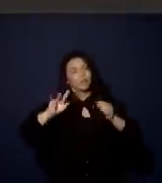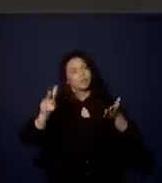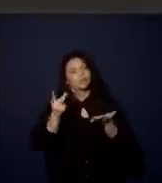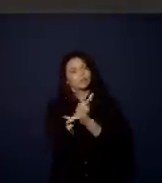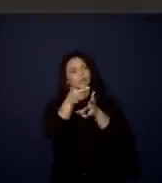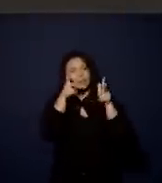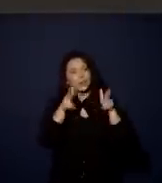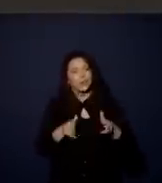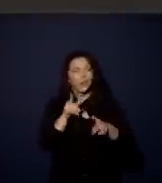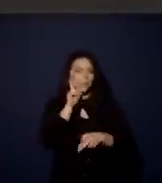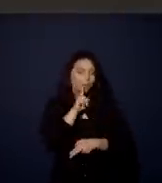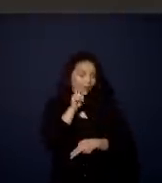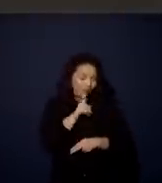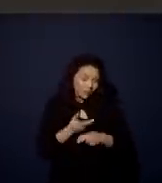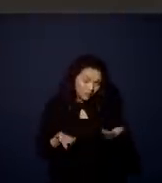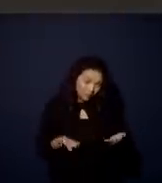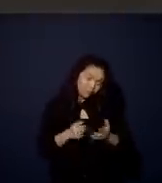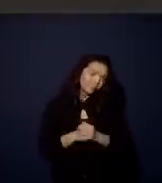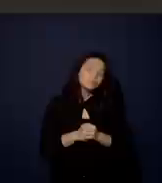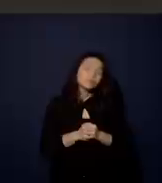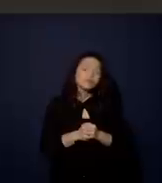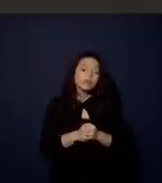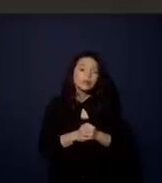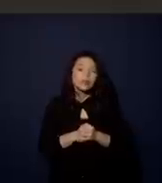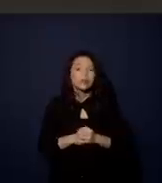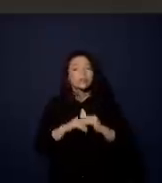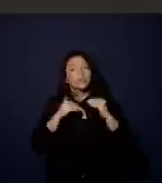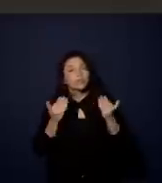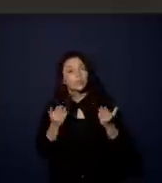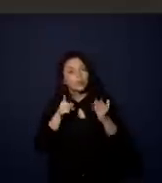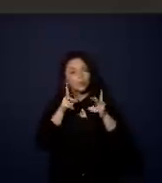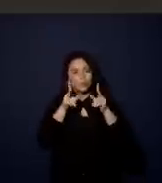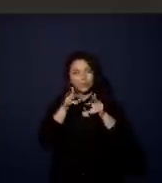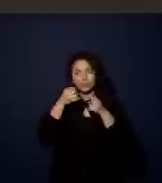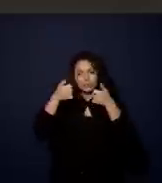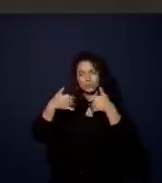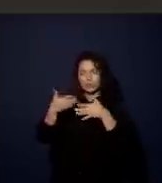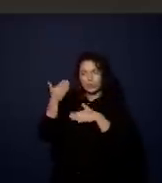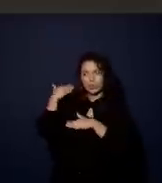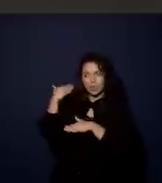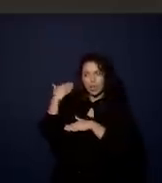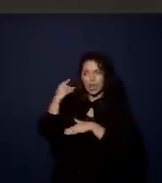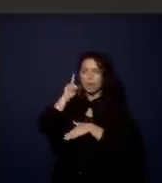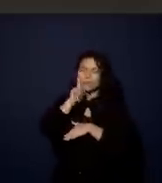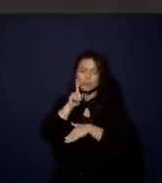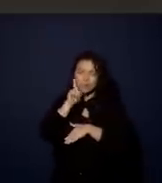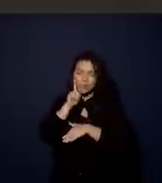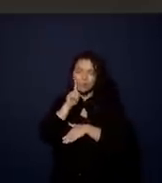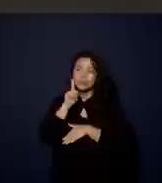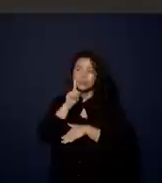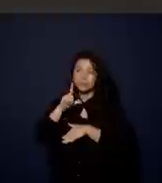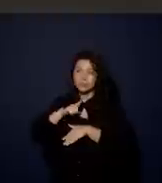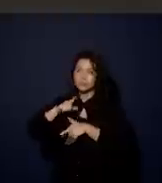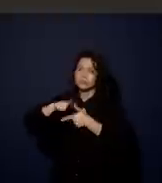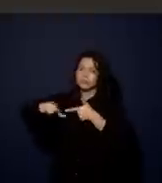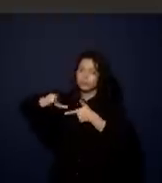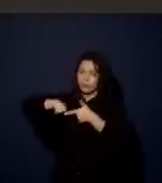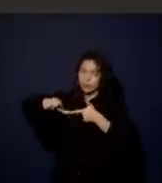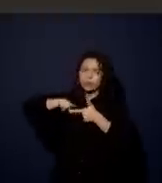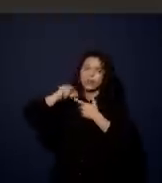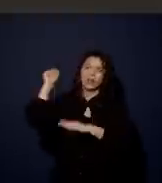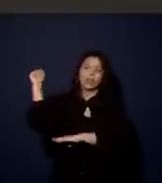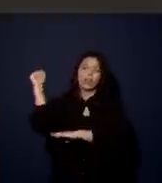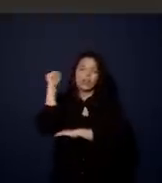eu acho que mais do que o evento né que você citou que enfim tem um impacto